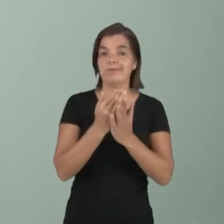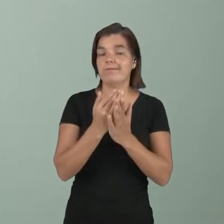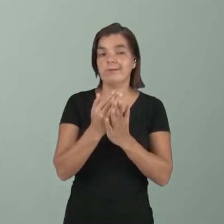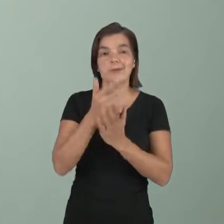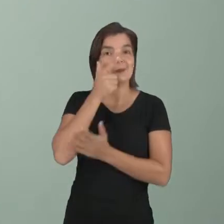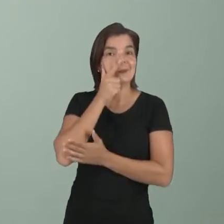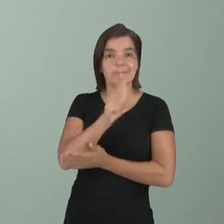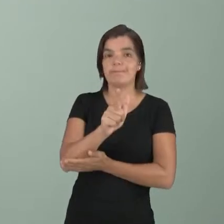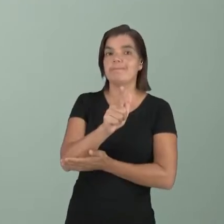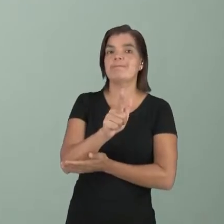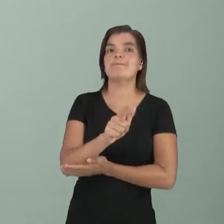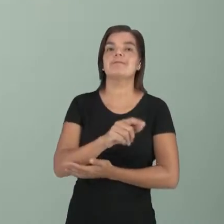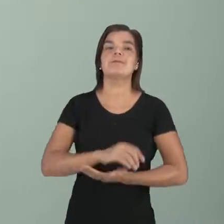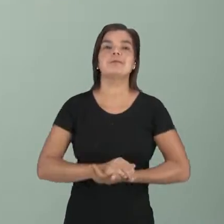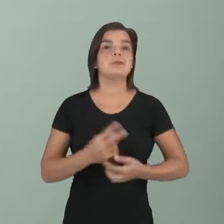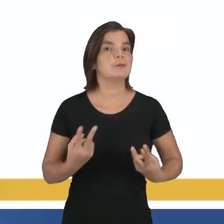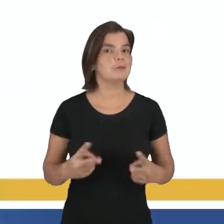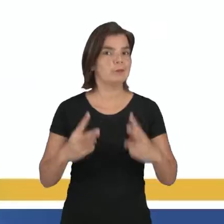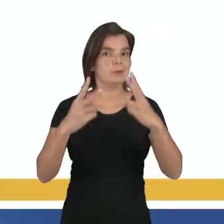Ainda não vencemos.